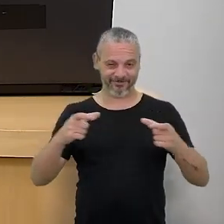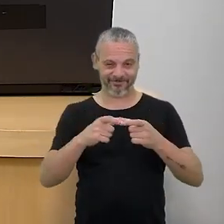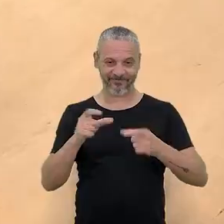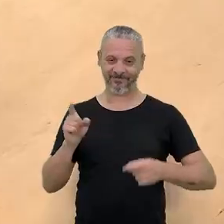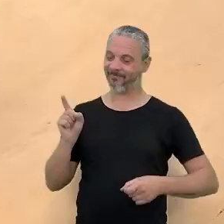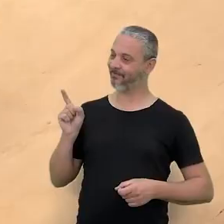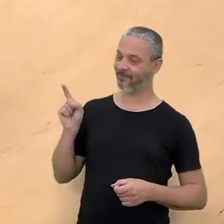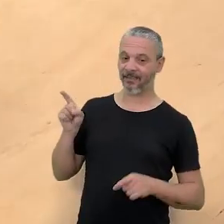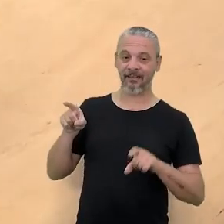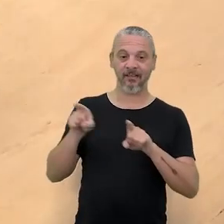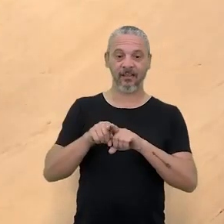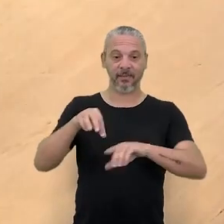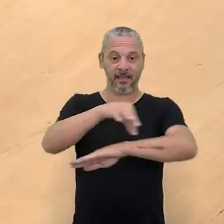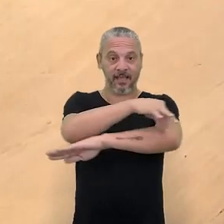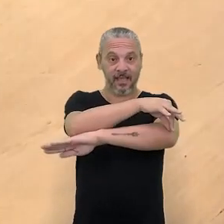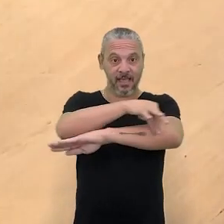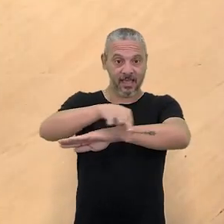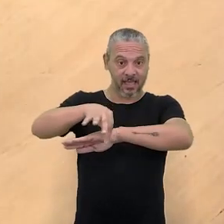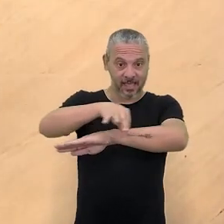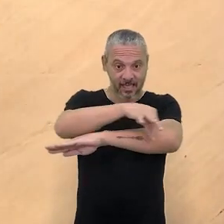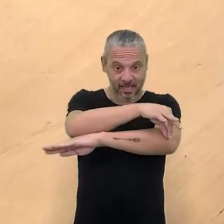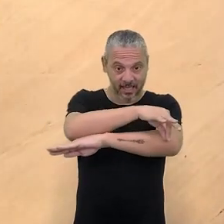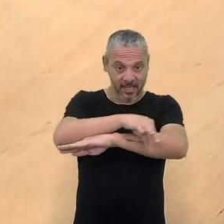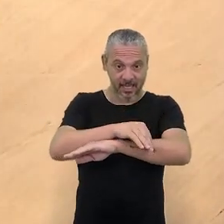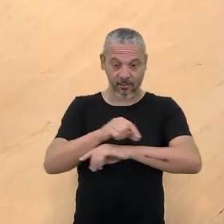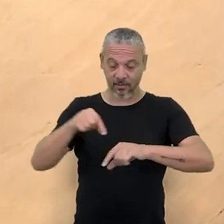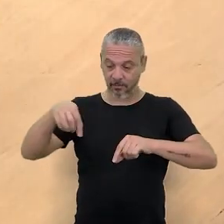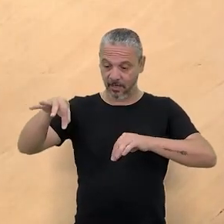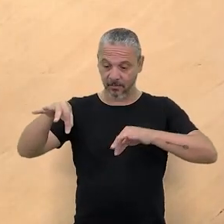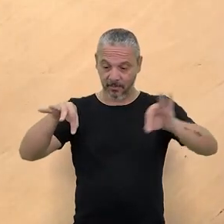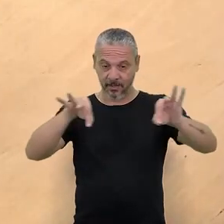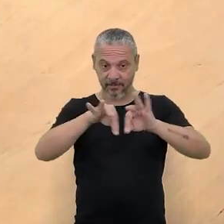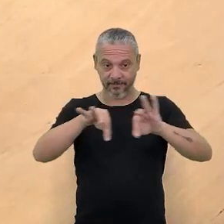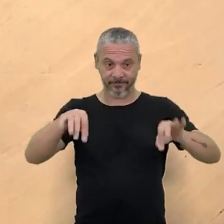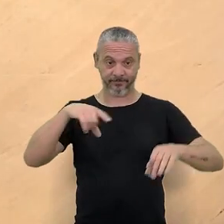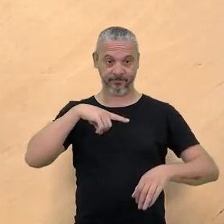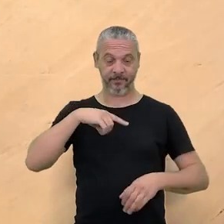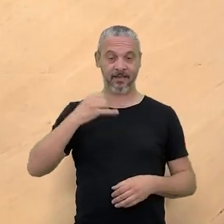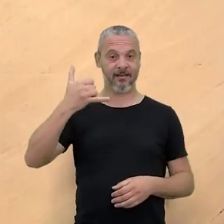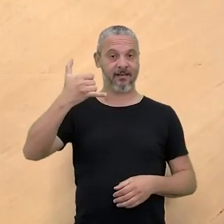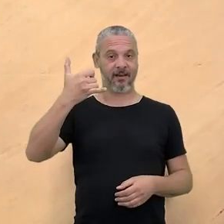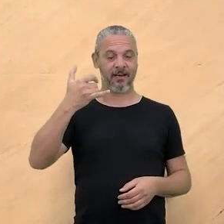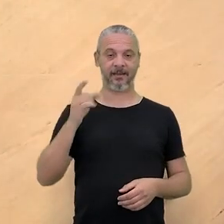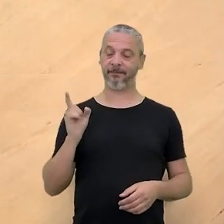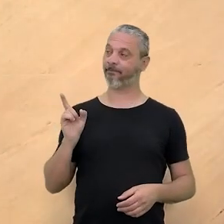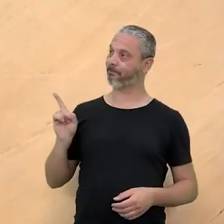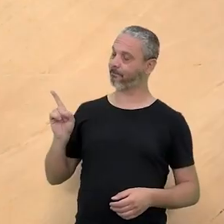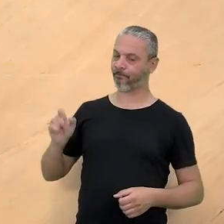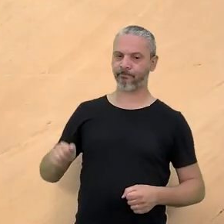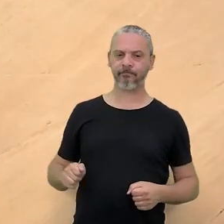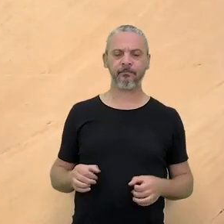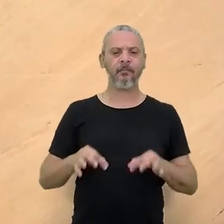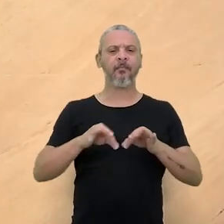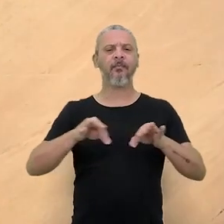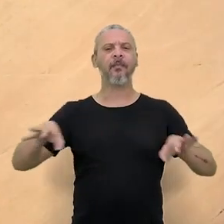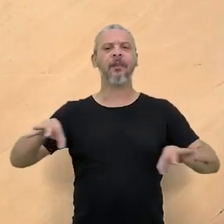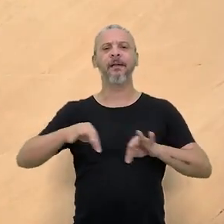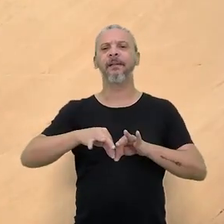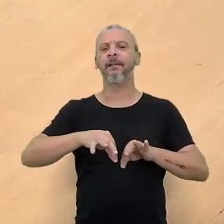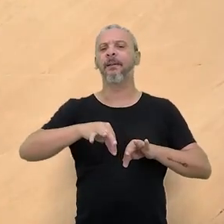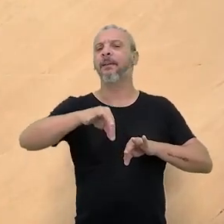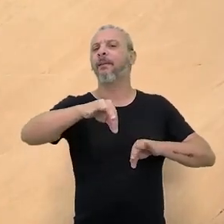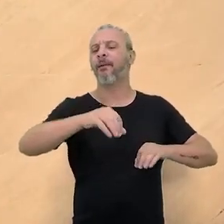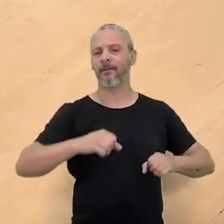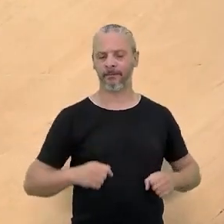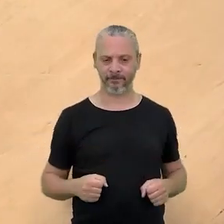e nós temos a régua e vou fazer as marcações com uma caneta, tá? E quais são as medidas que eu vou fazer